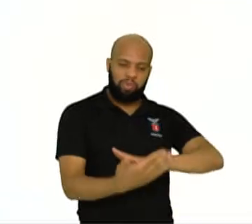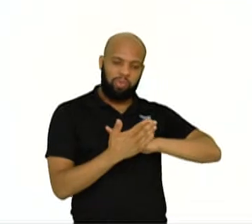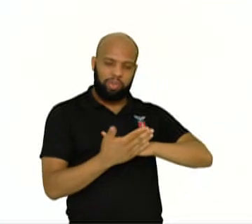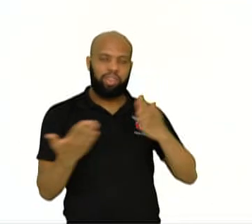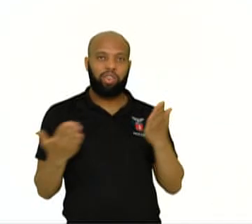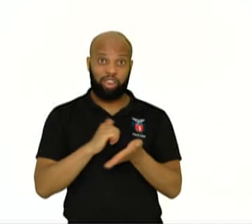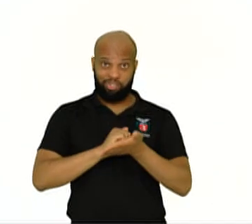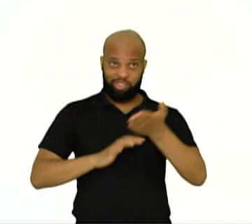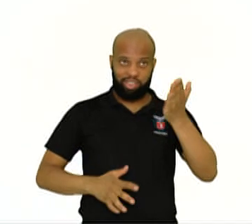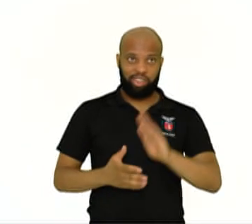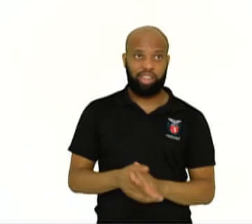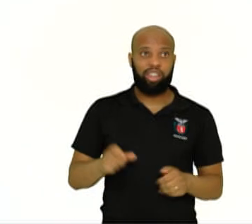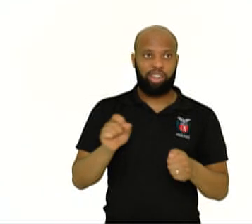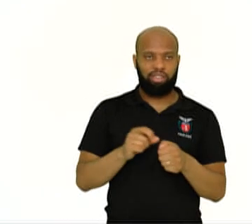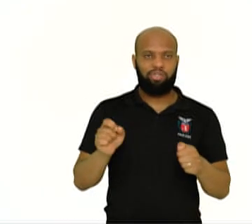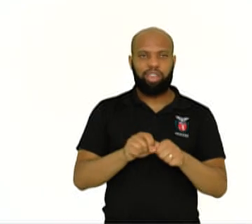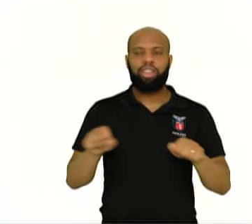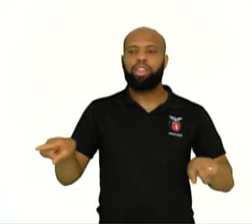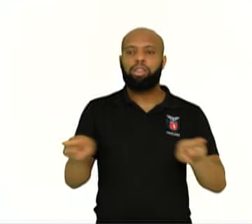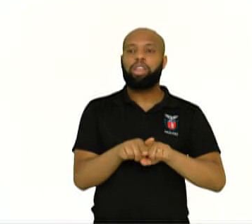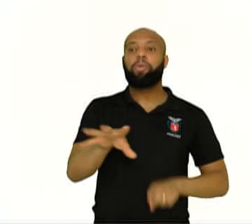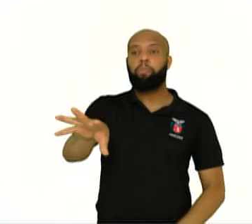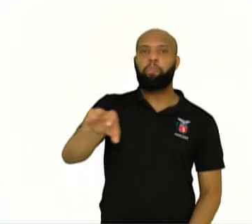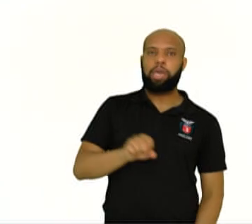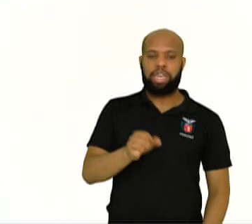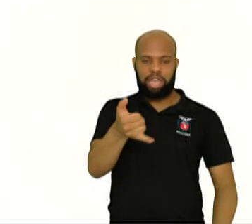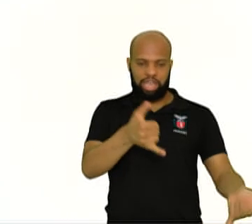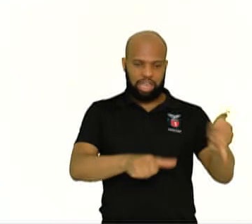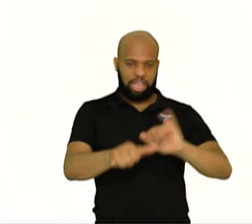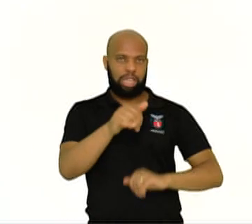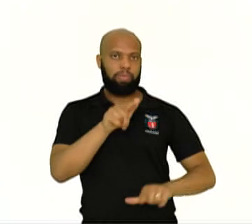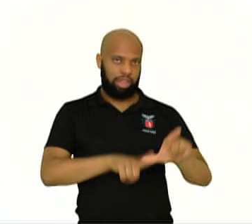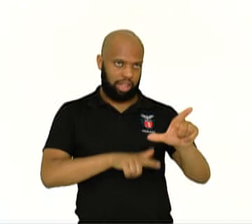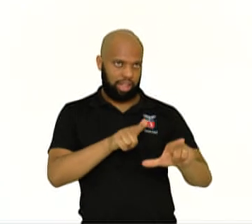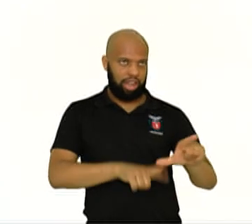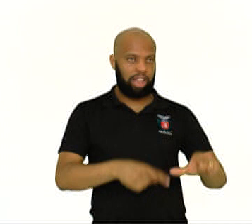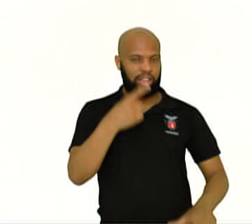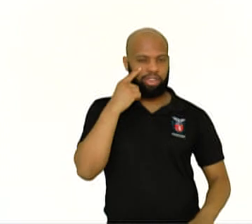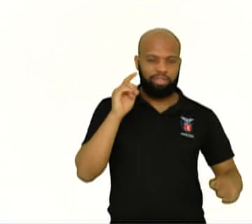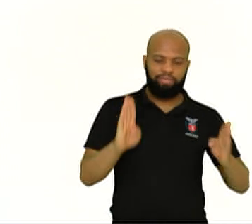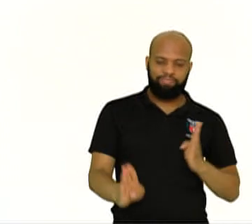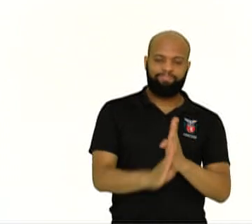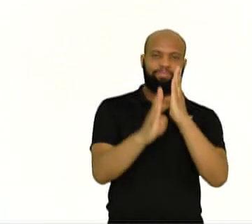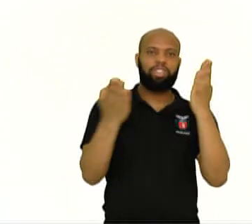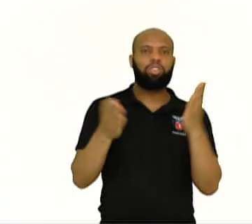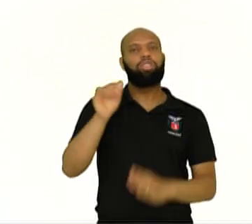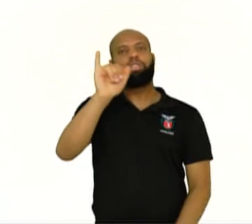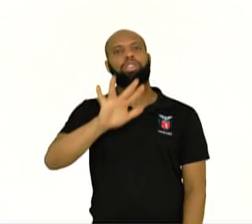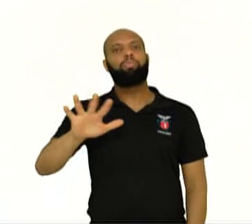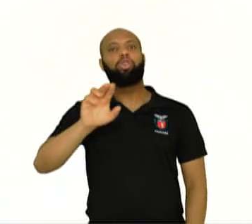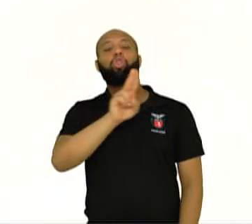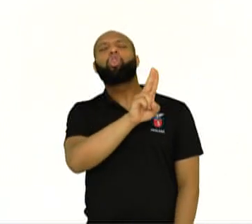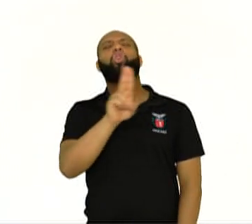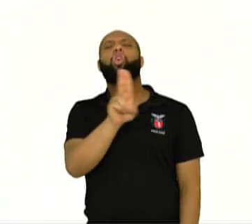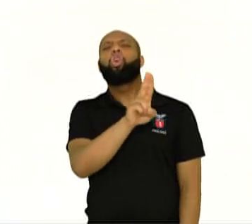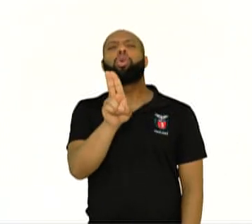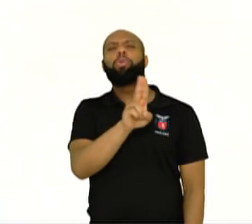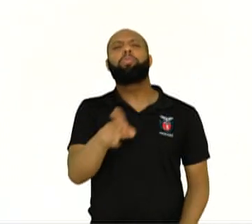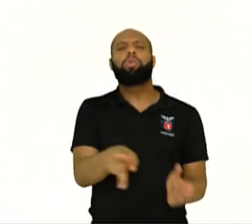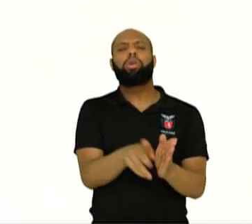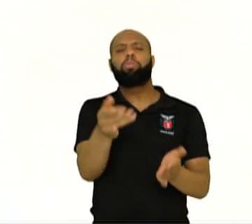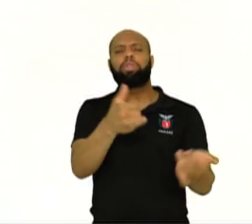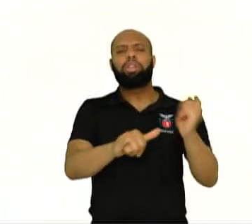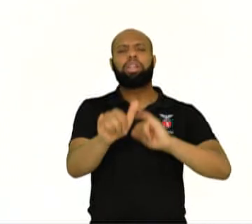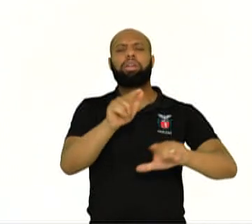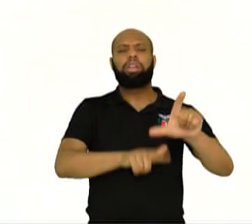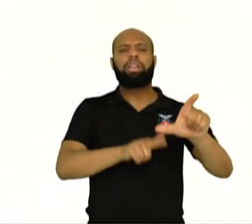atividade. Fiz um recorte da tabela periódica. Vamos identificar na figurinha o nome do elemento químico